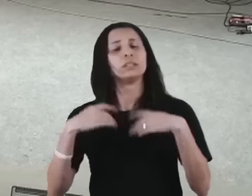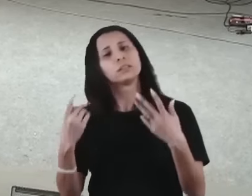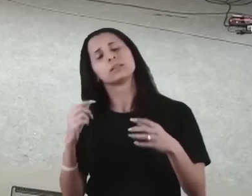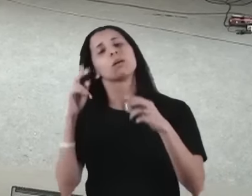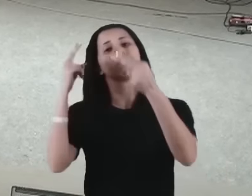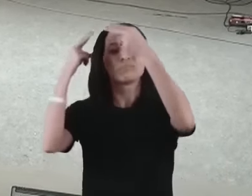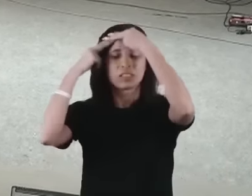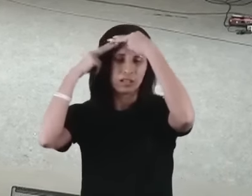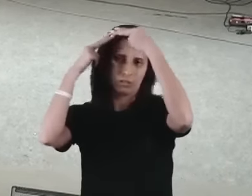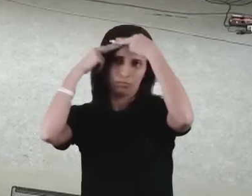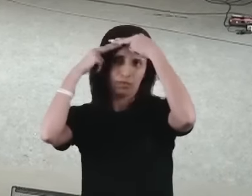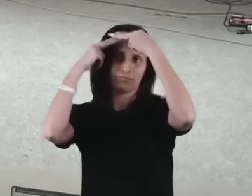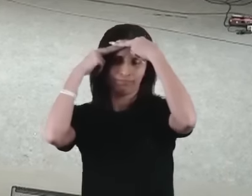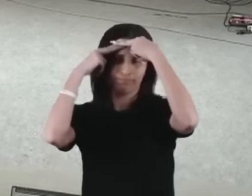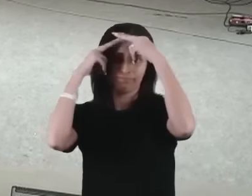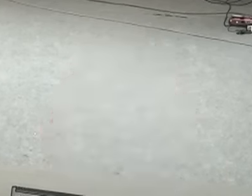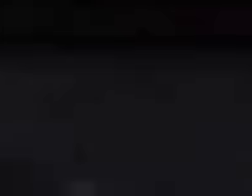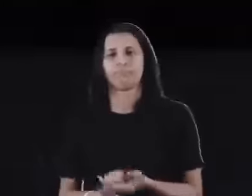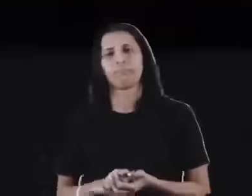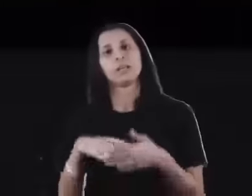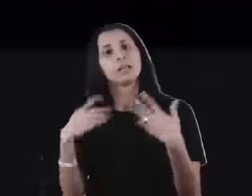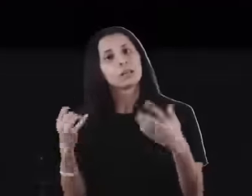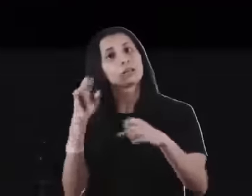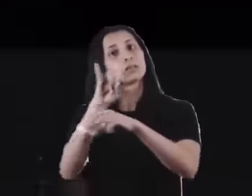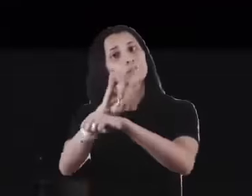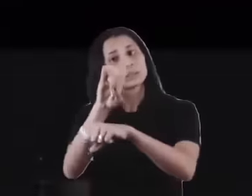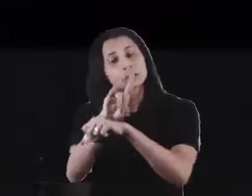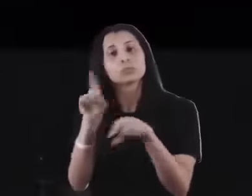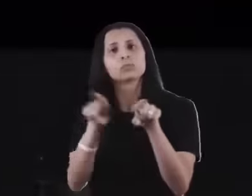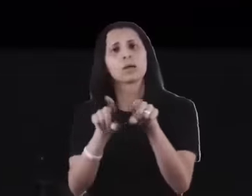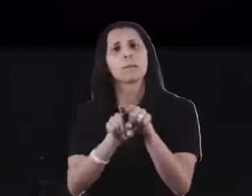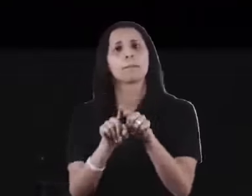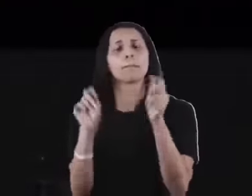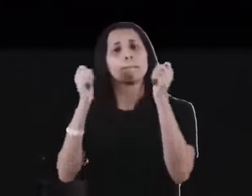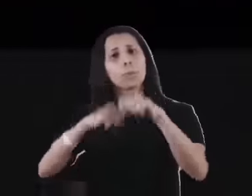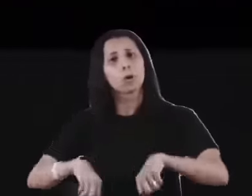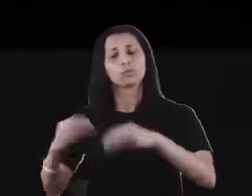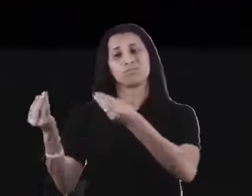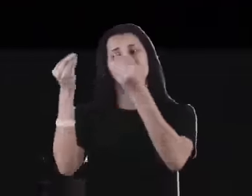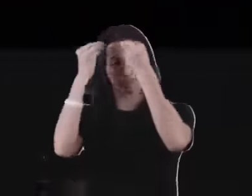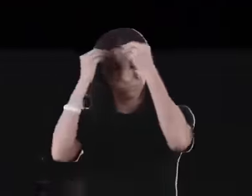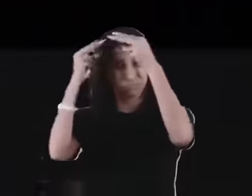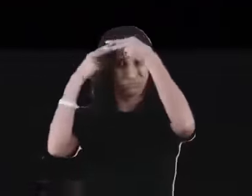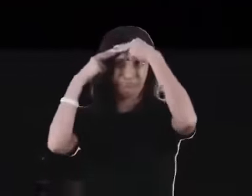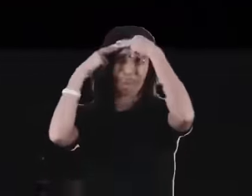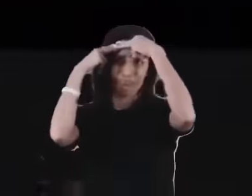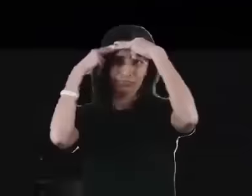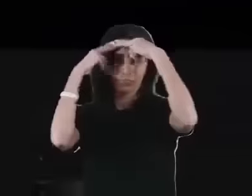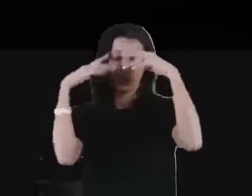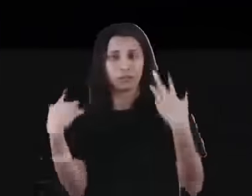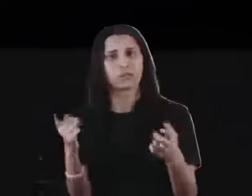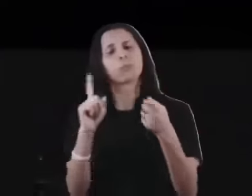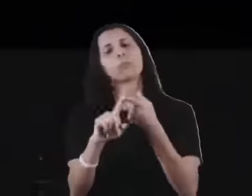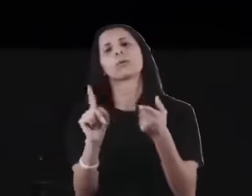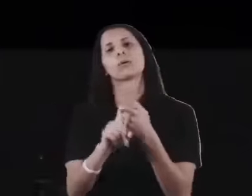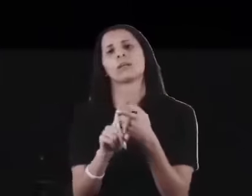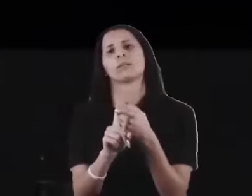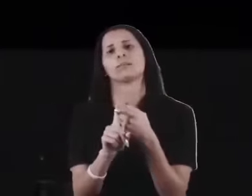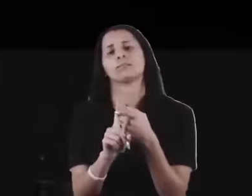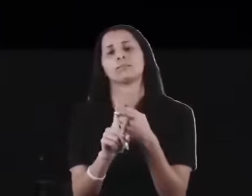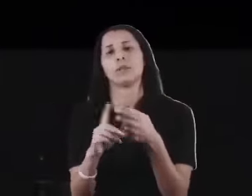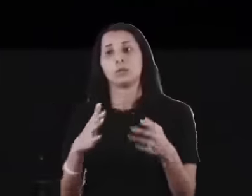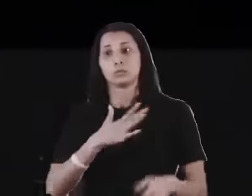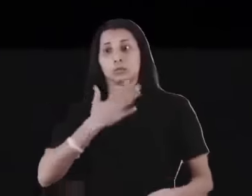estresse pós-traumático a traição também pode provocar isso na vida de muita gente porque não deixa de ser